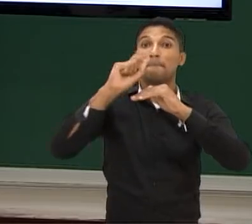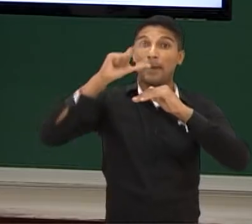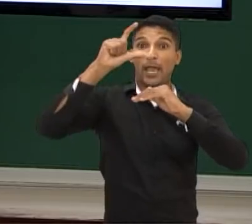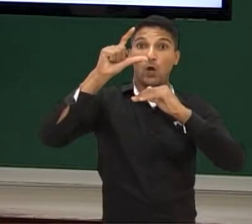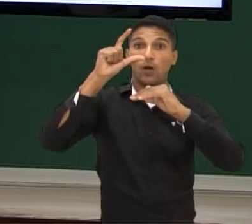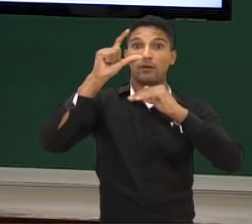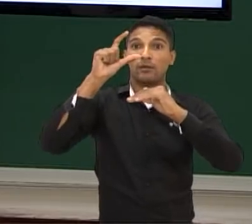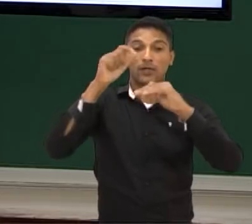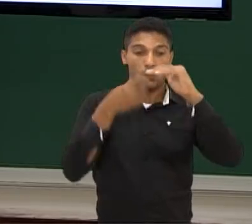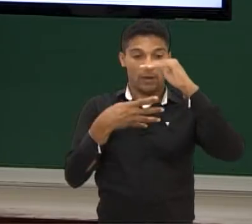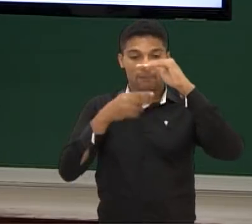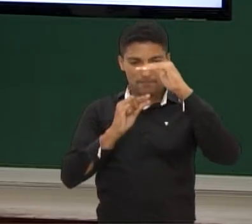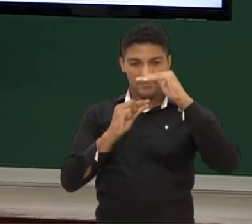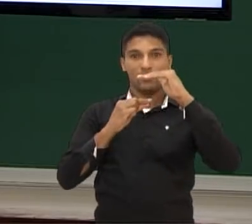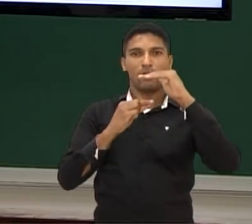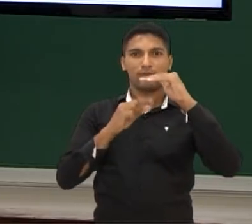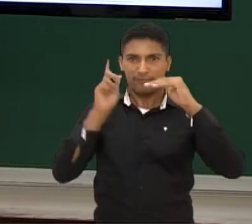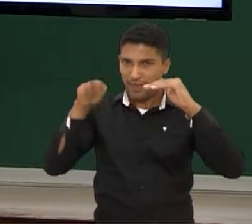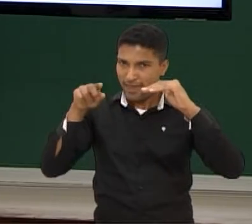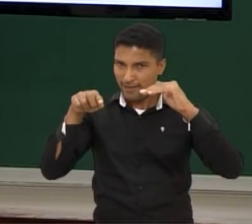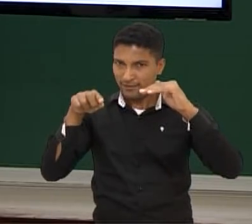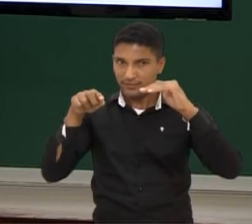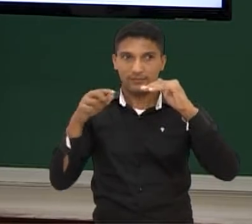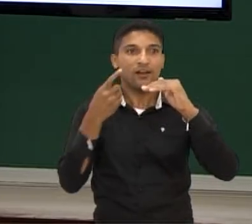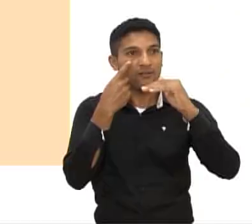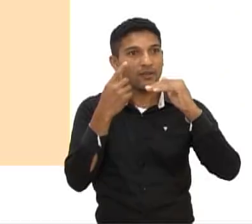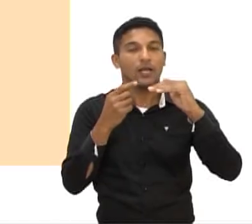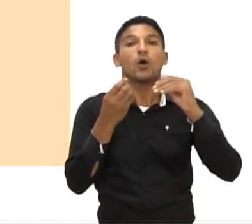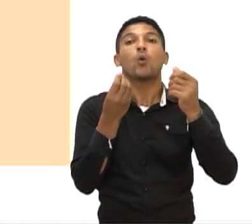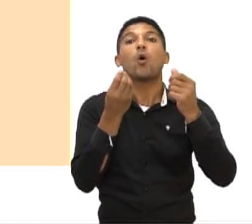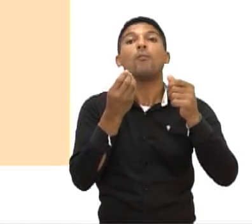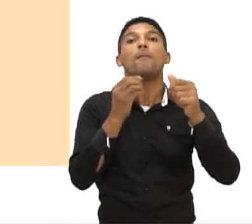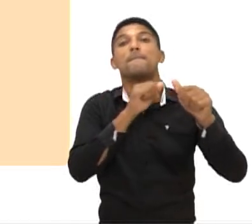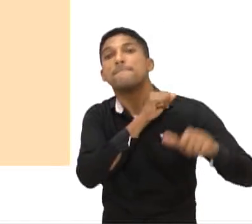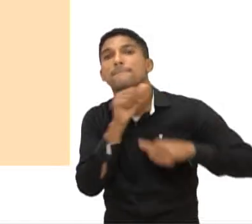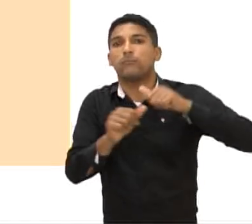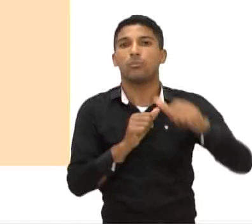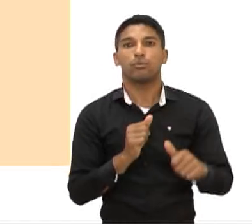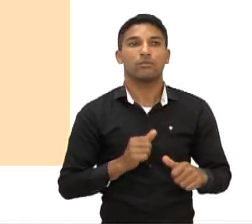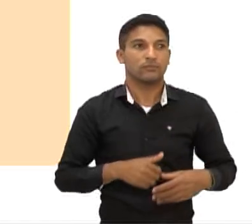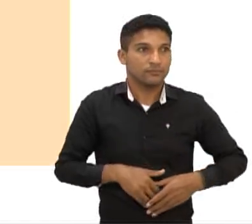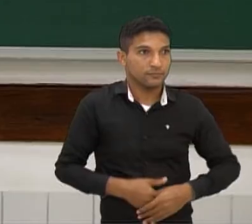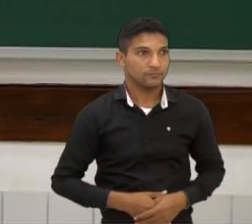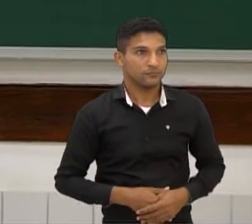não é? A professora vai trazer aqui um pouquinho para vocês. Olha a transformação dos 5/4.